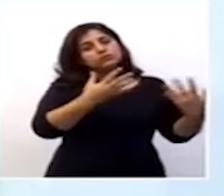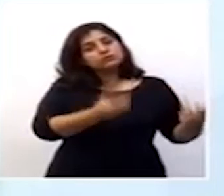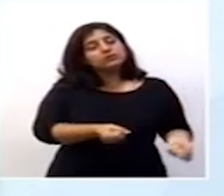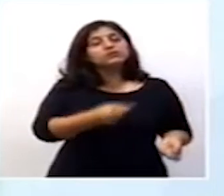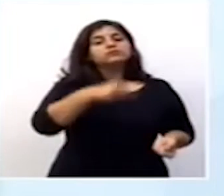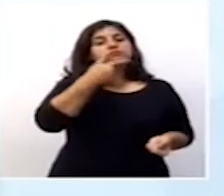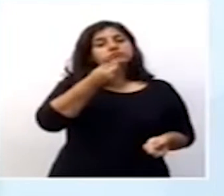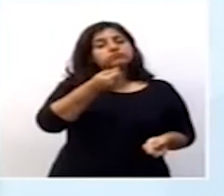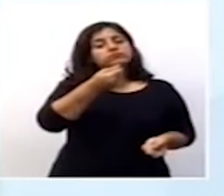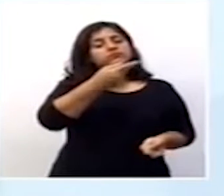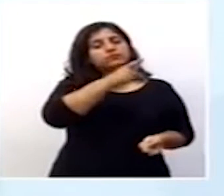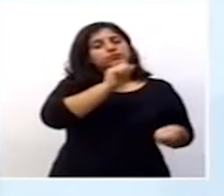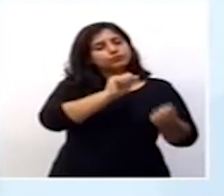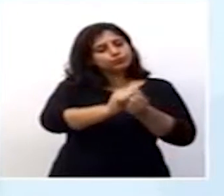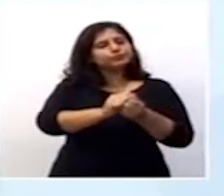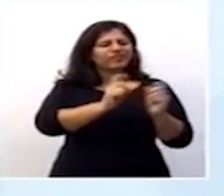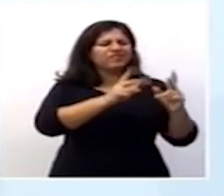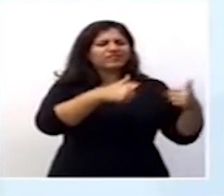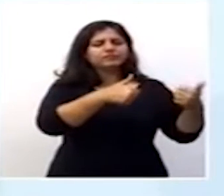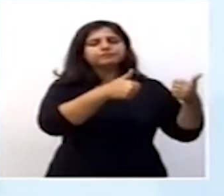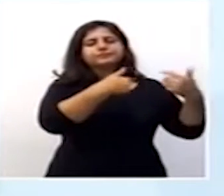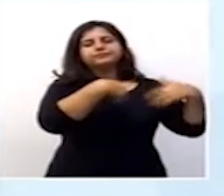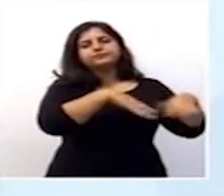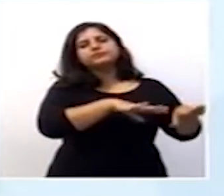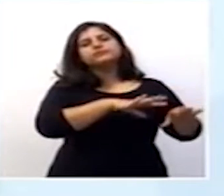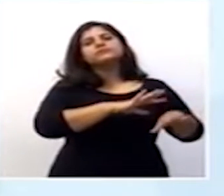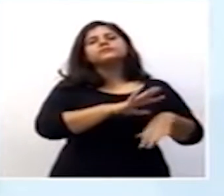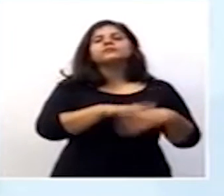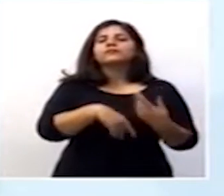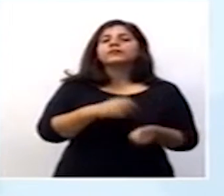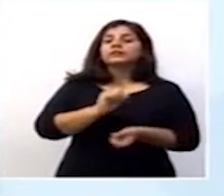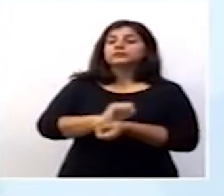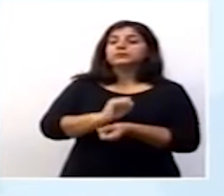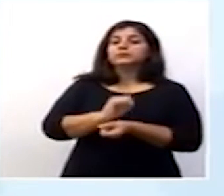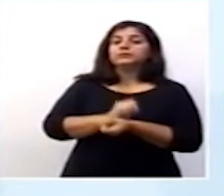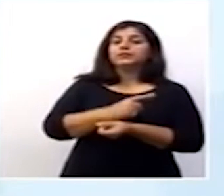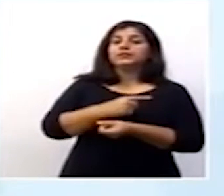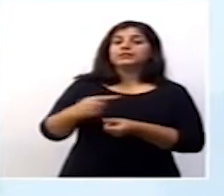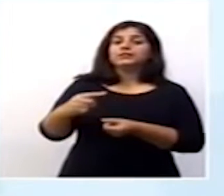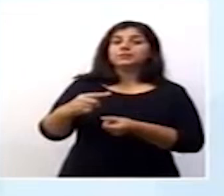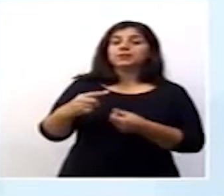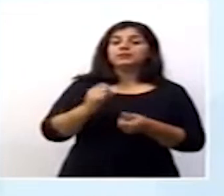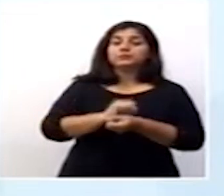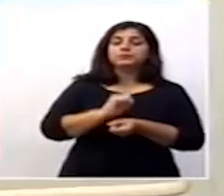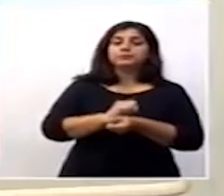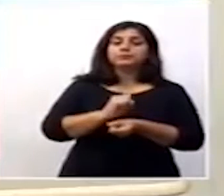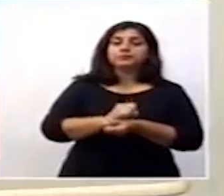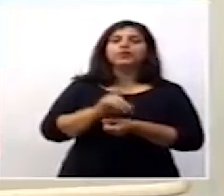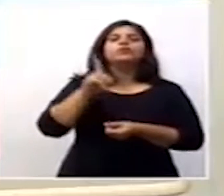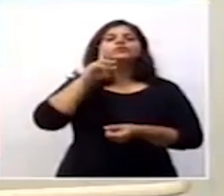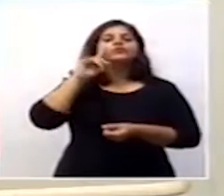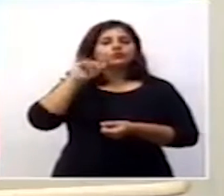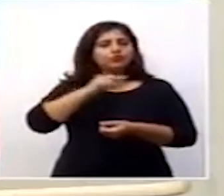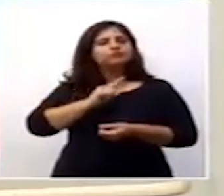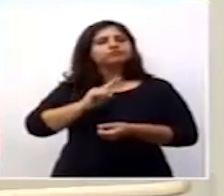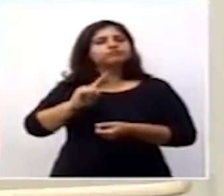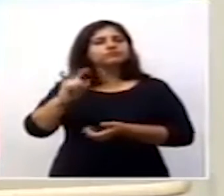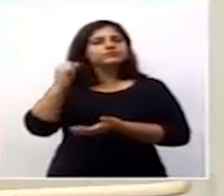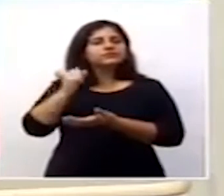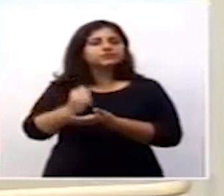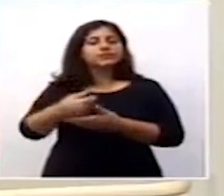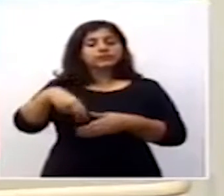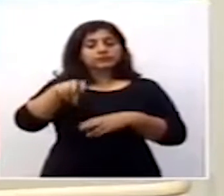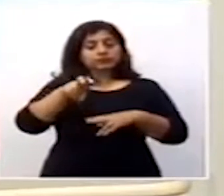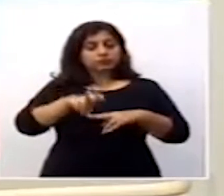que o Dalma pudesse ir na caçada com ele. Tonho esperou a semana passar e quando o dia chegou, ele se